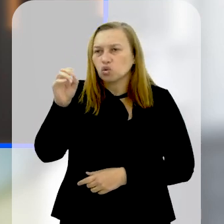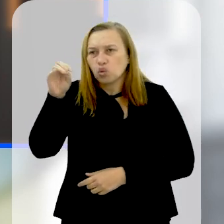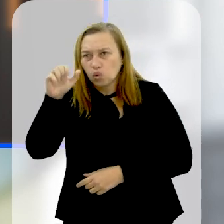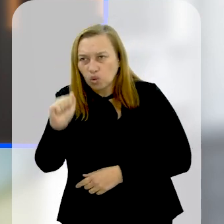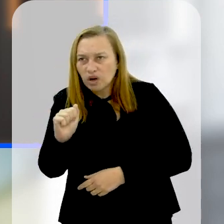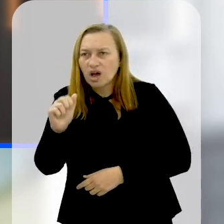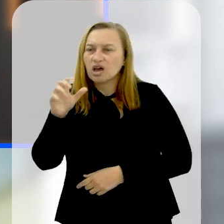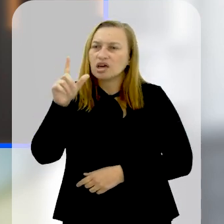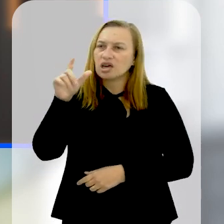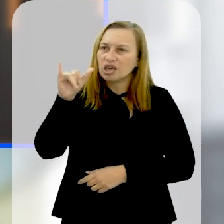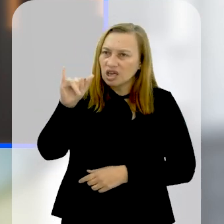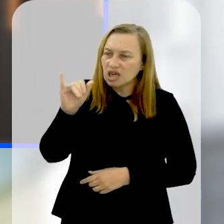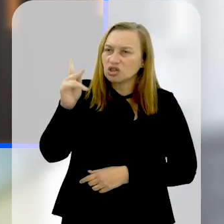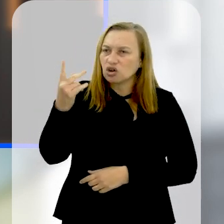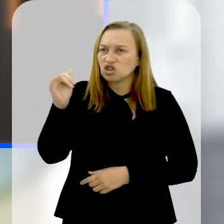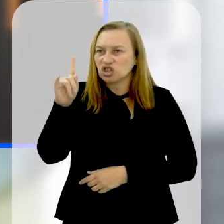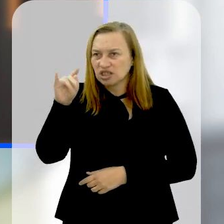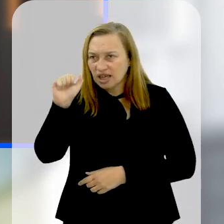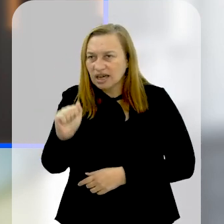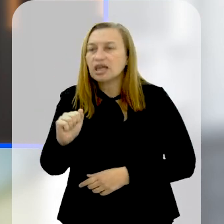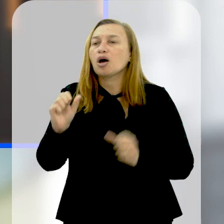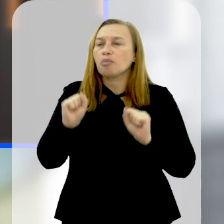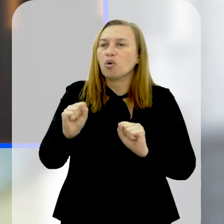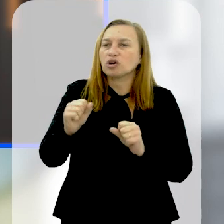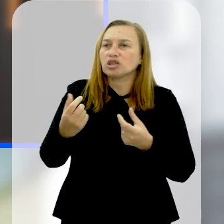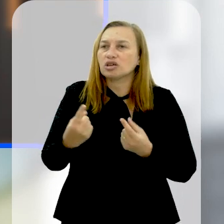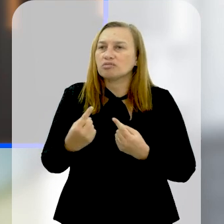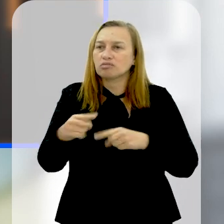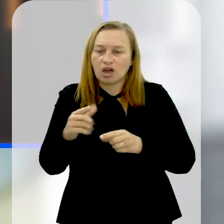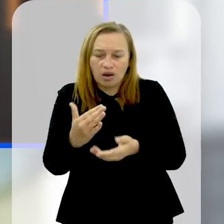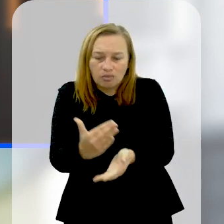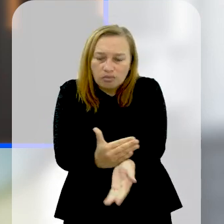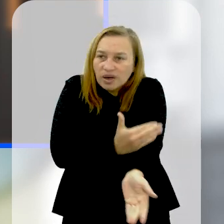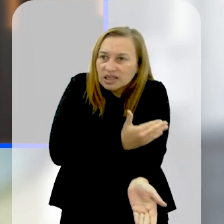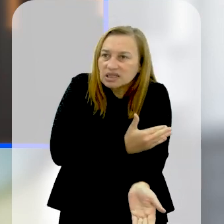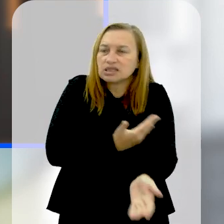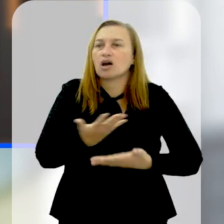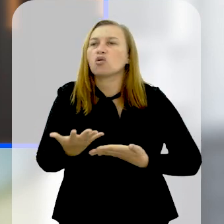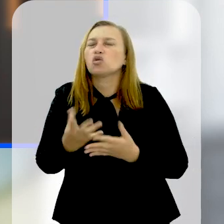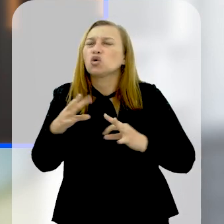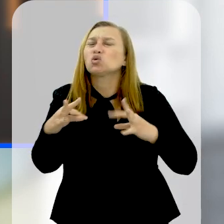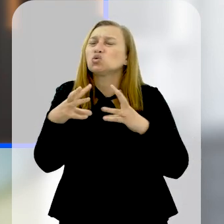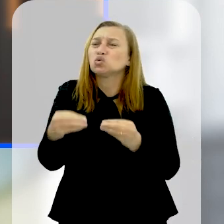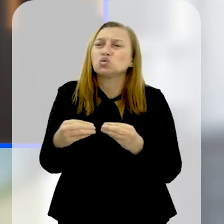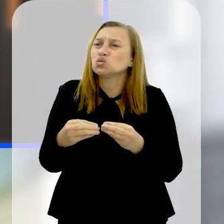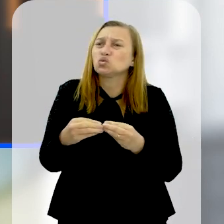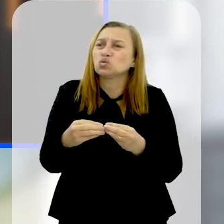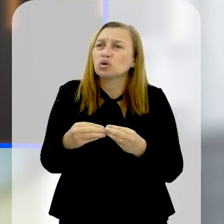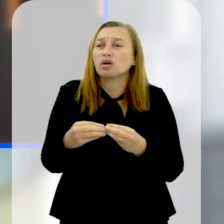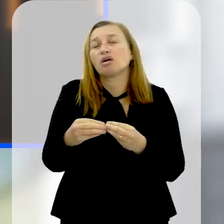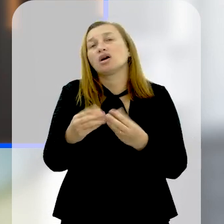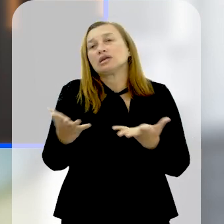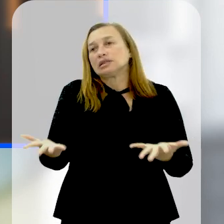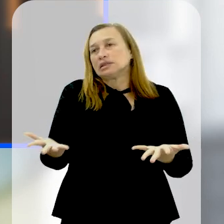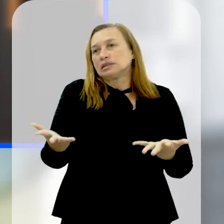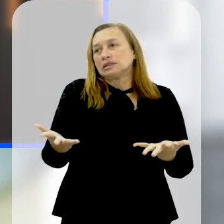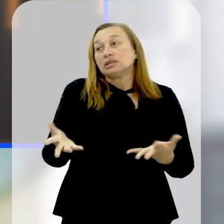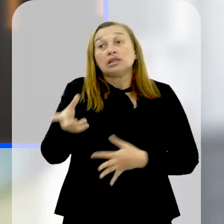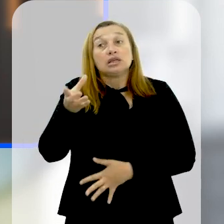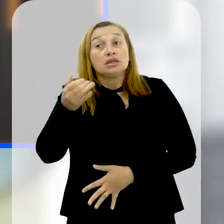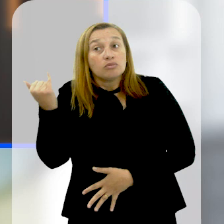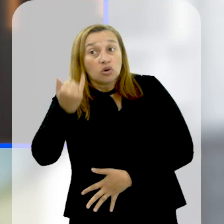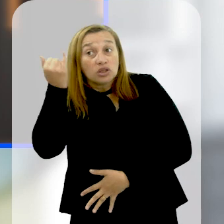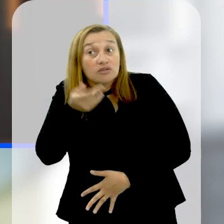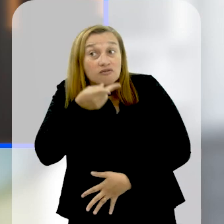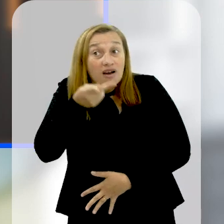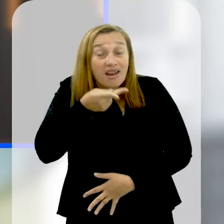provocar alterações de colesterol, a hipertensão, tudo isso. E eu acho que talvez